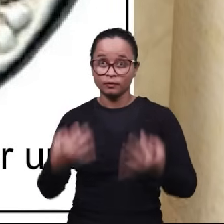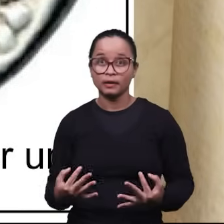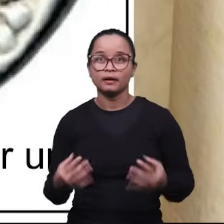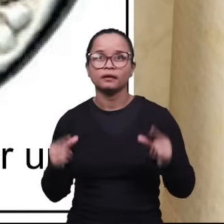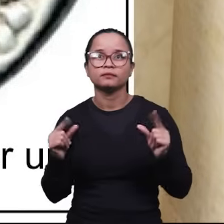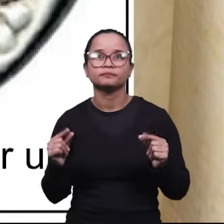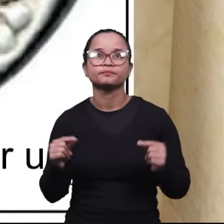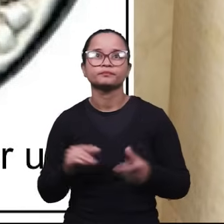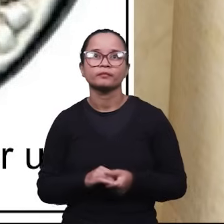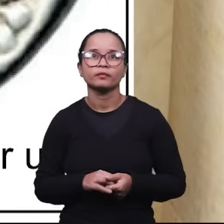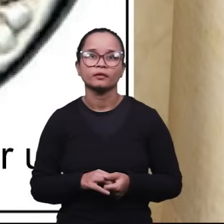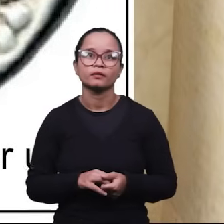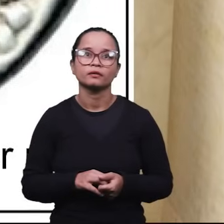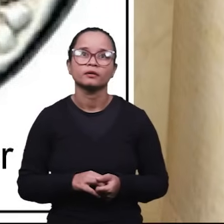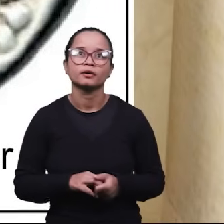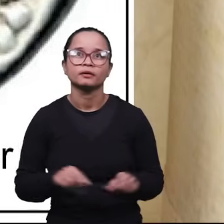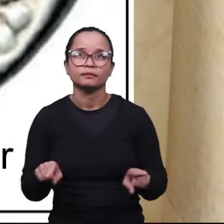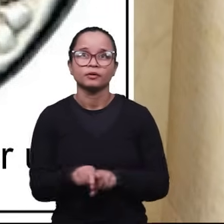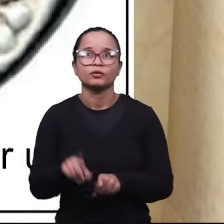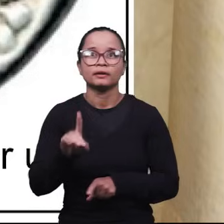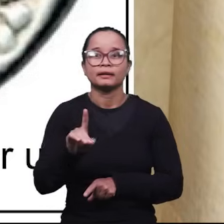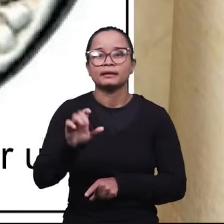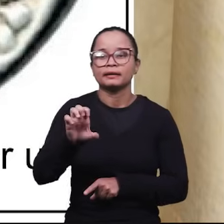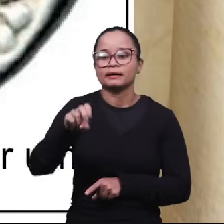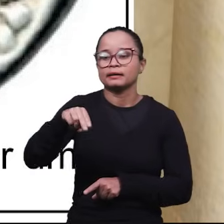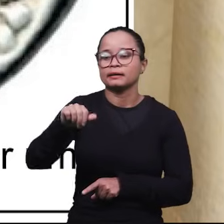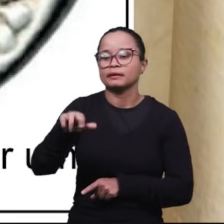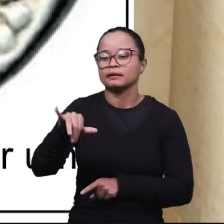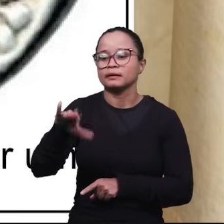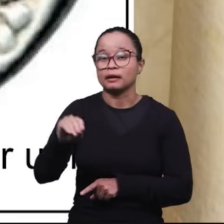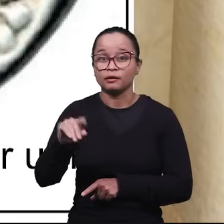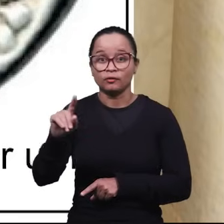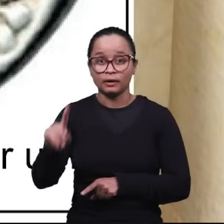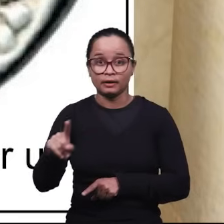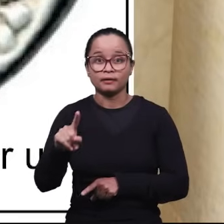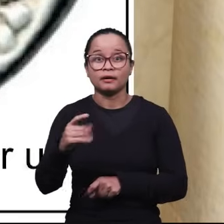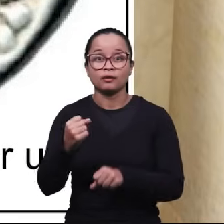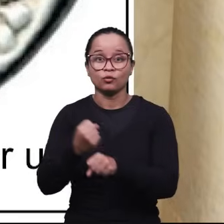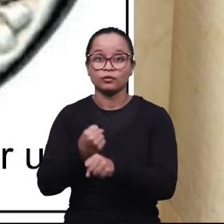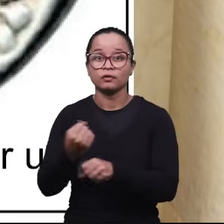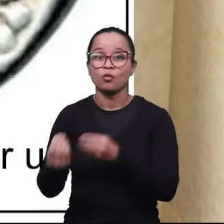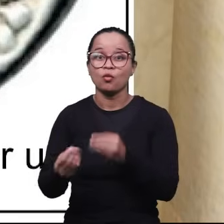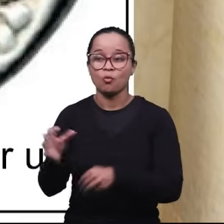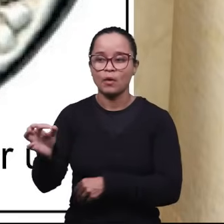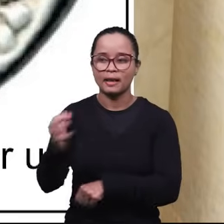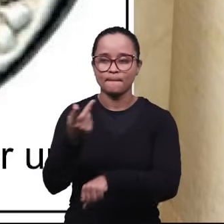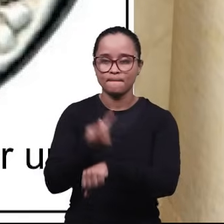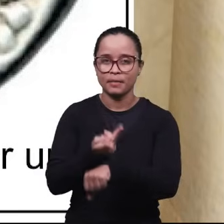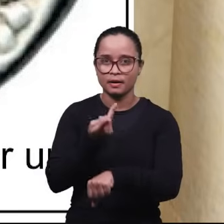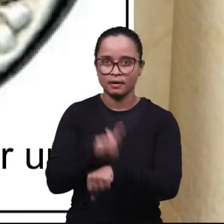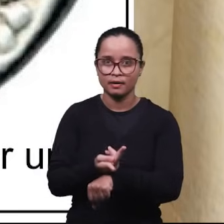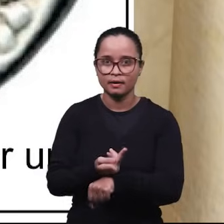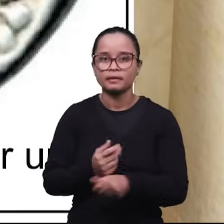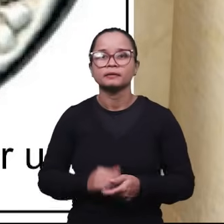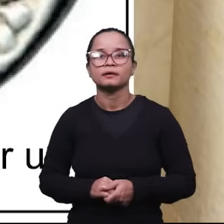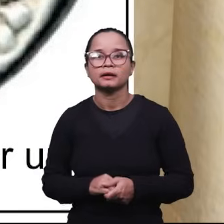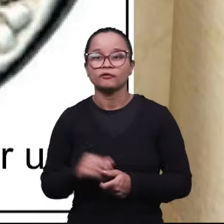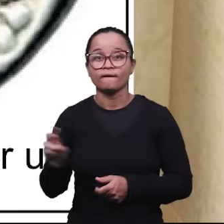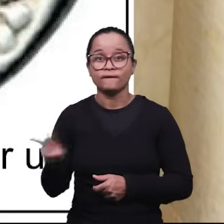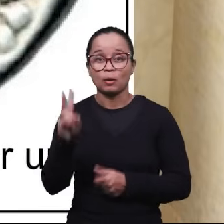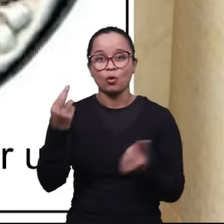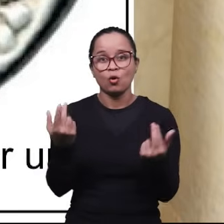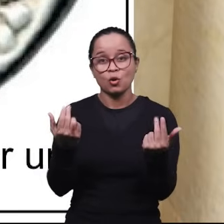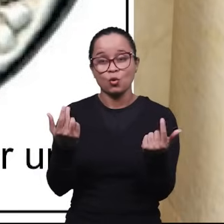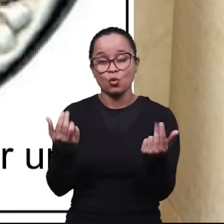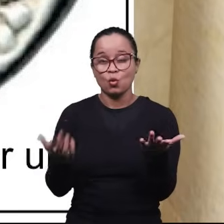dracma e o denário, eles eram de prata e os dois tinham o mesmo